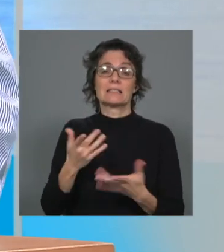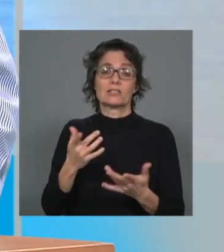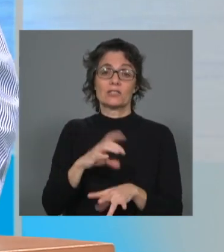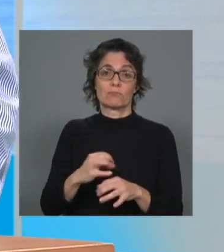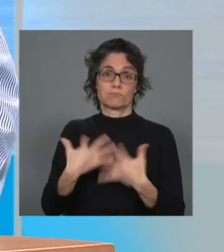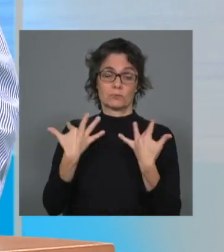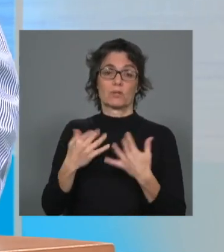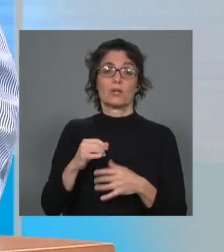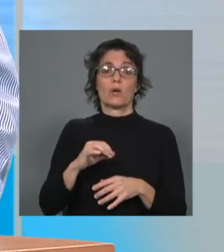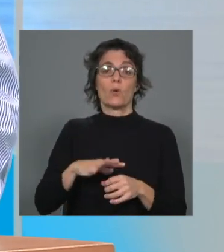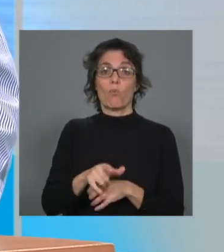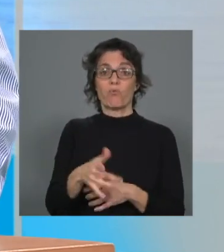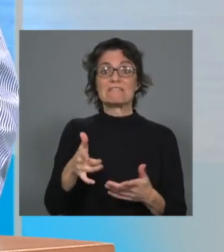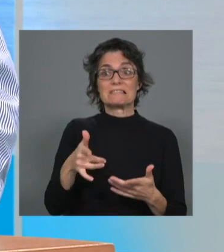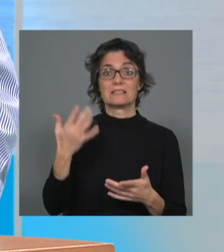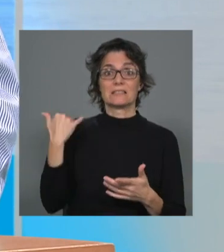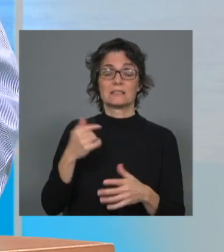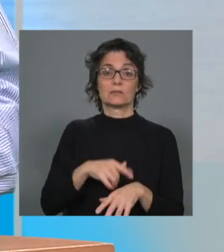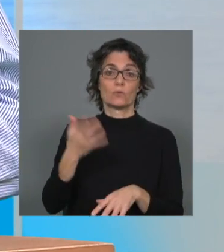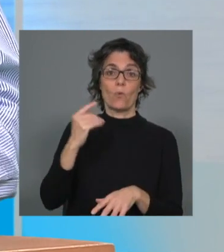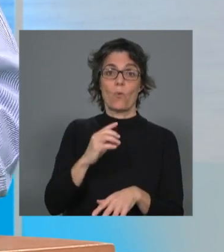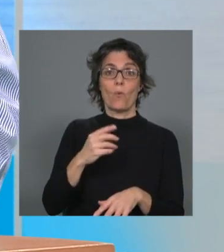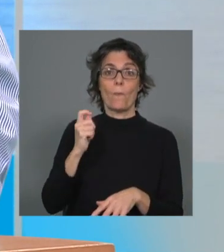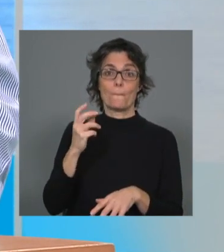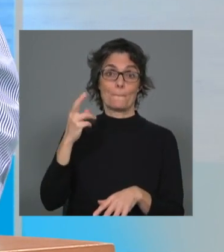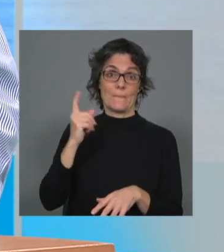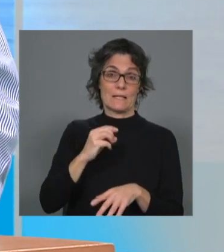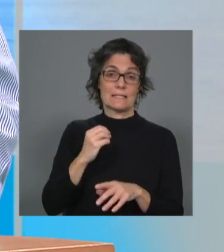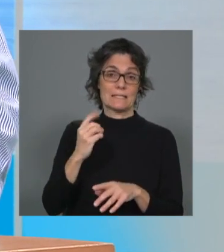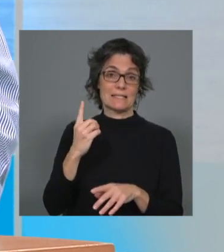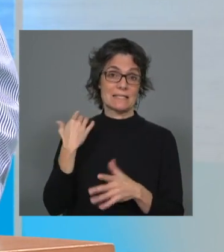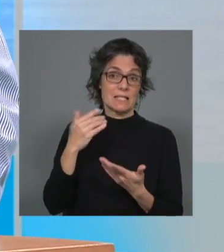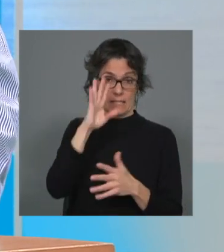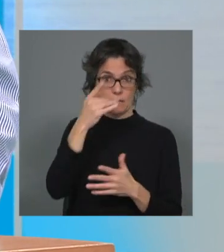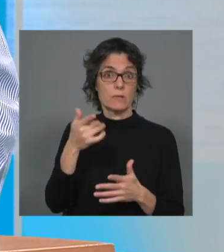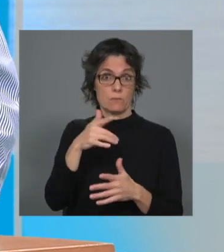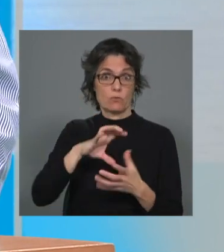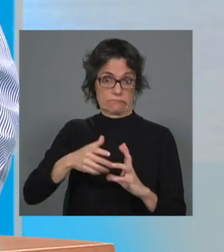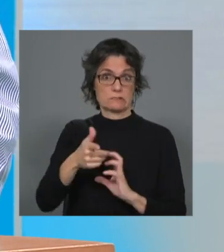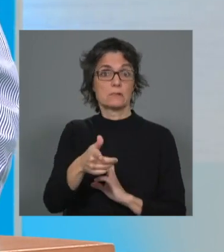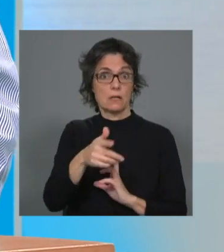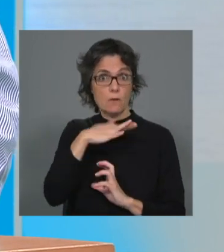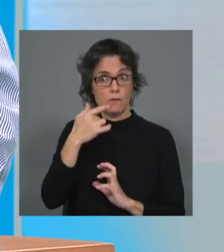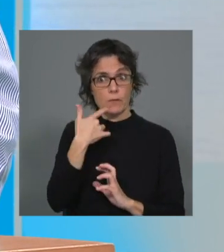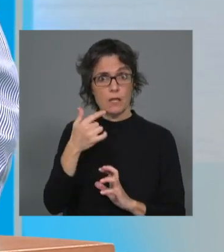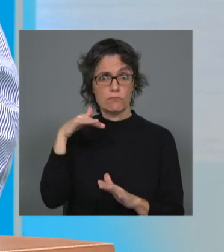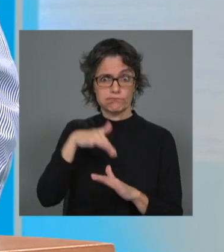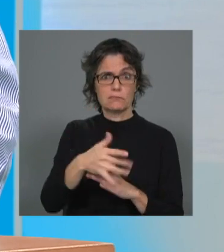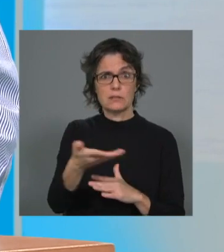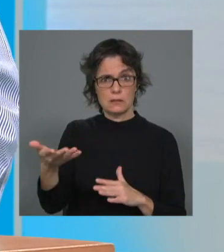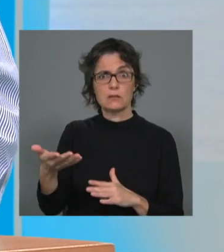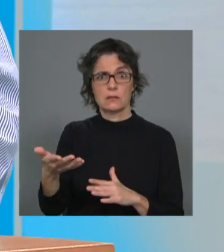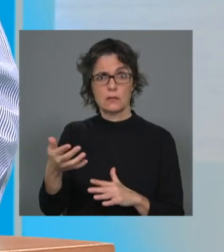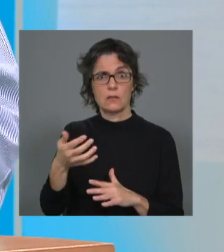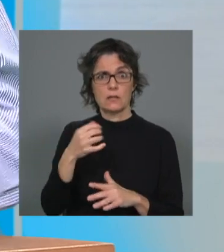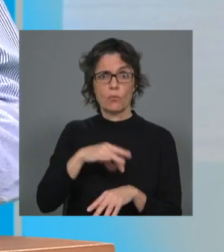aconteceu, e sabemos quanto isso afetou determinadas famílias de forma muito dramática, com doença grave